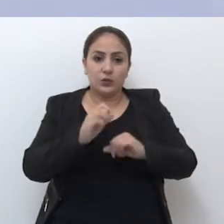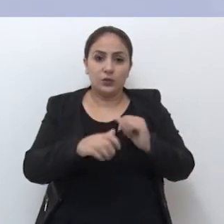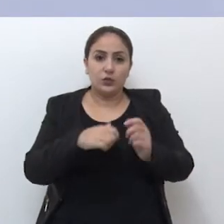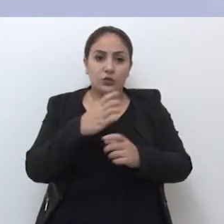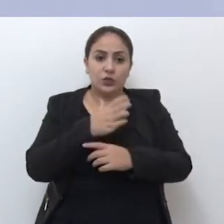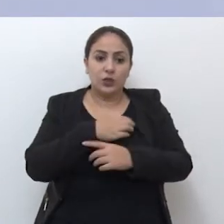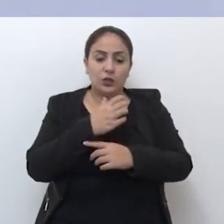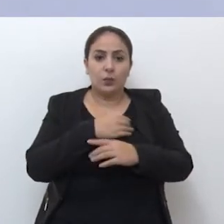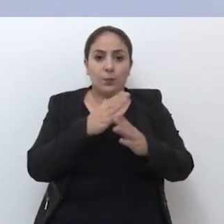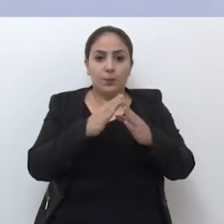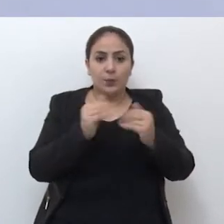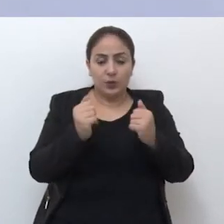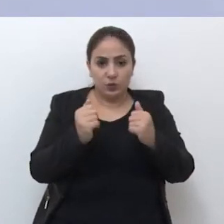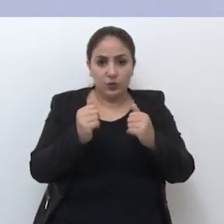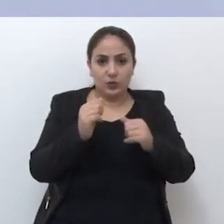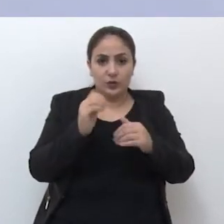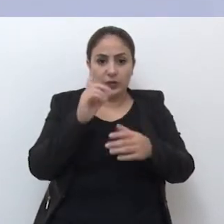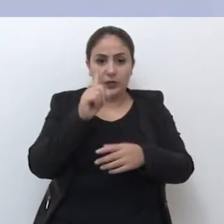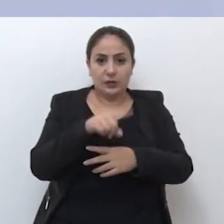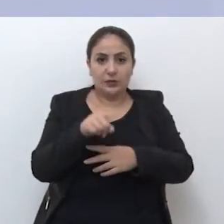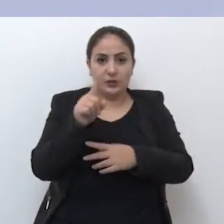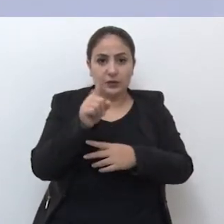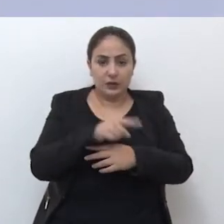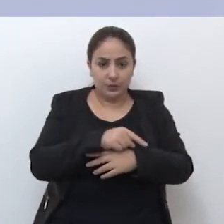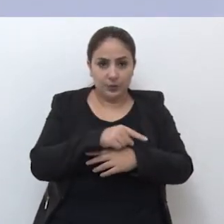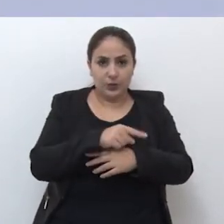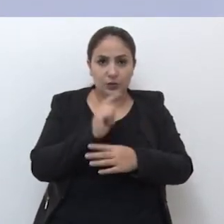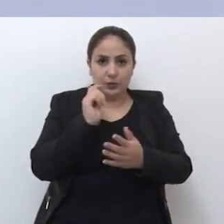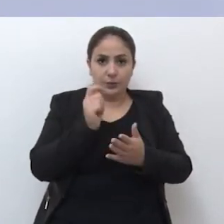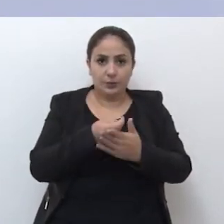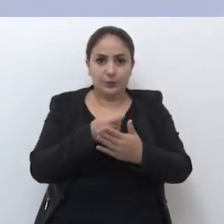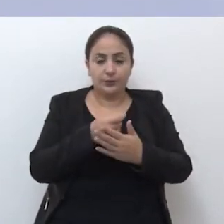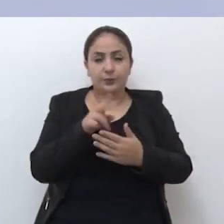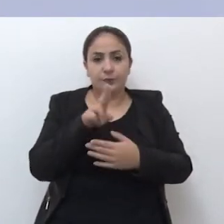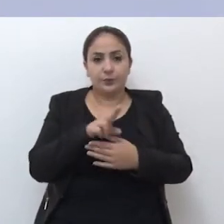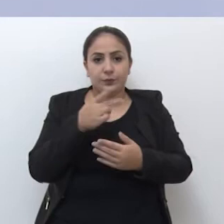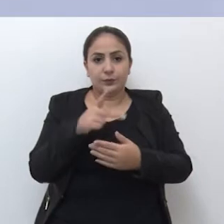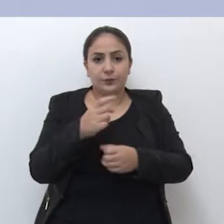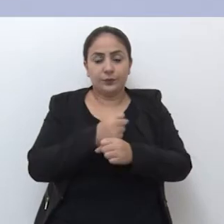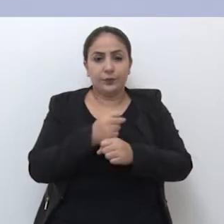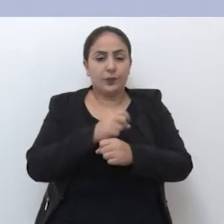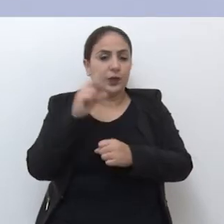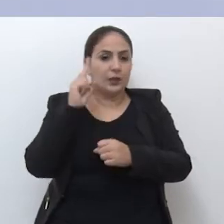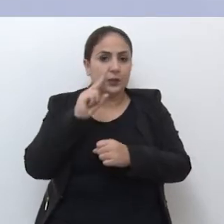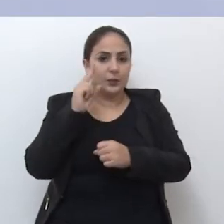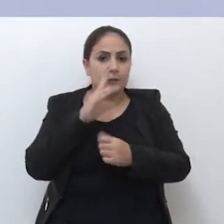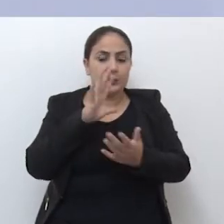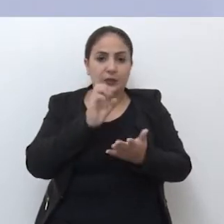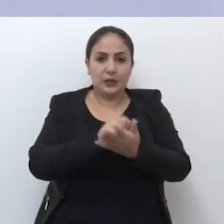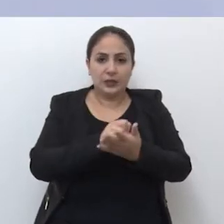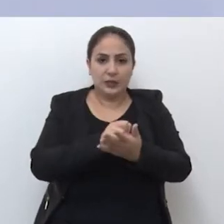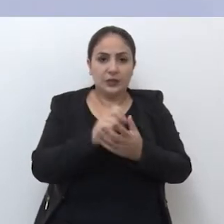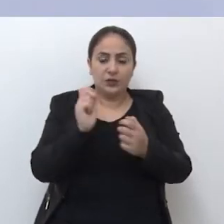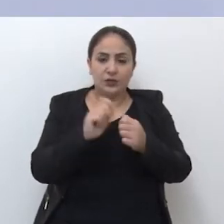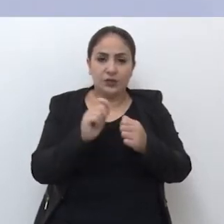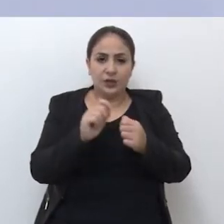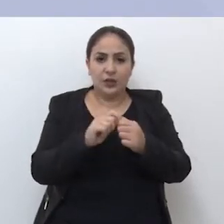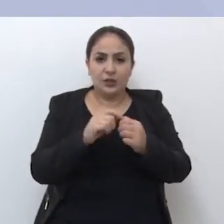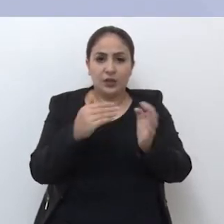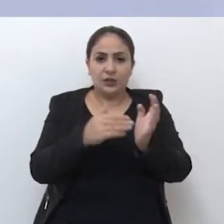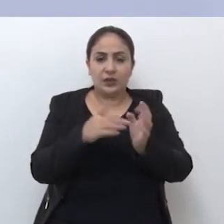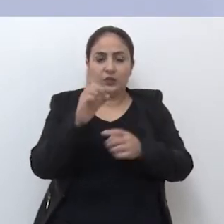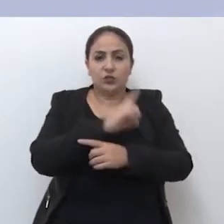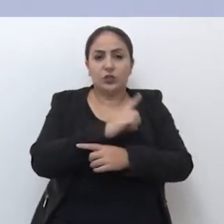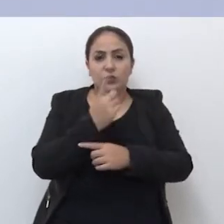mudança de formato do pedido de isenção que começou a ser adotado neste ano. Lembrando que o cadastro deve ser feito